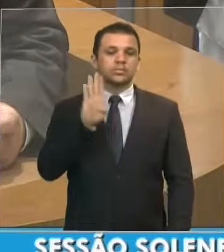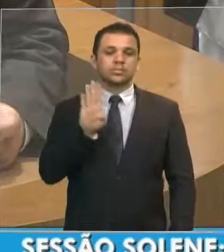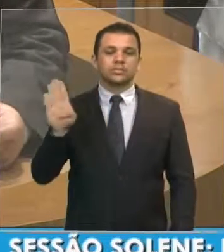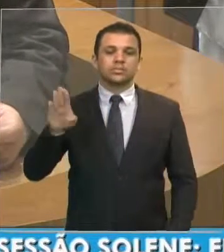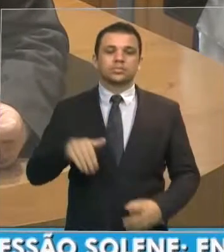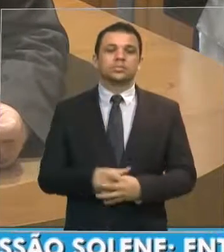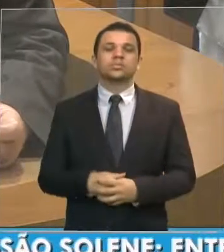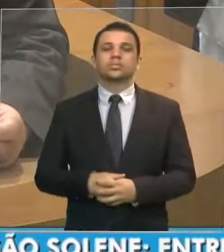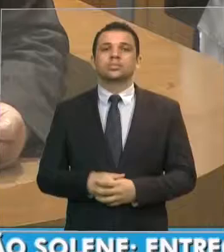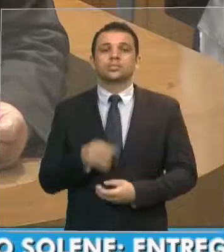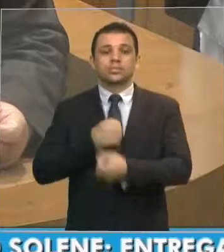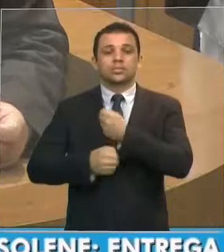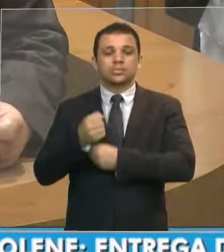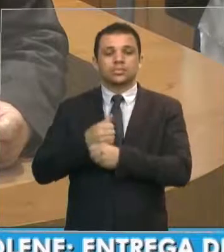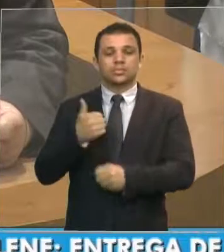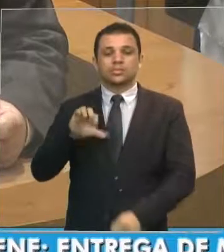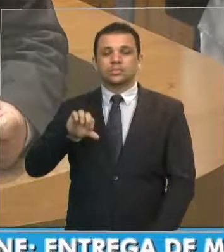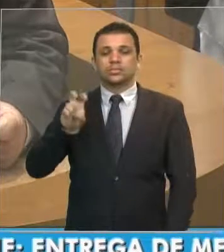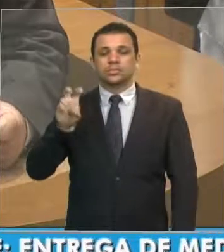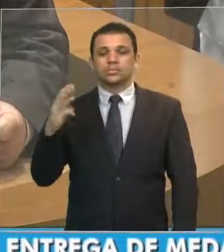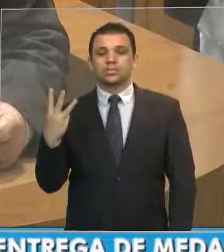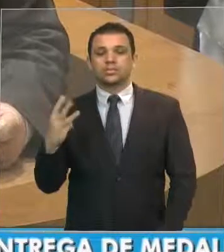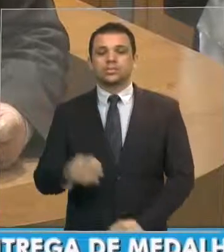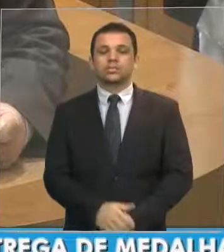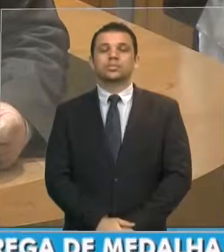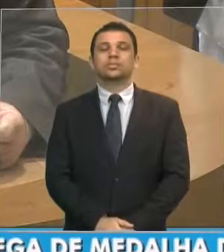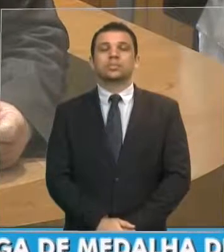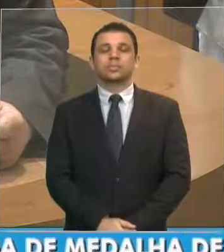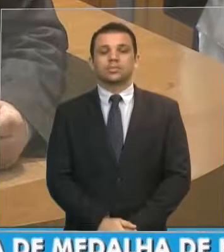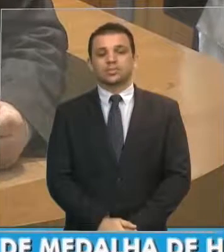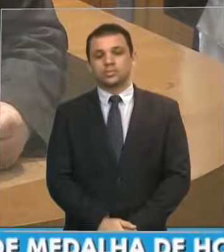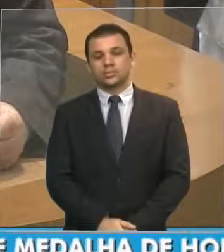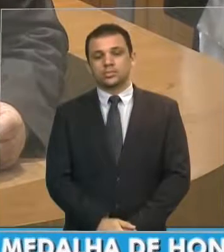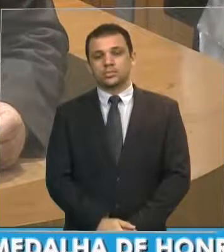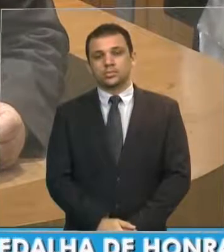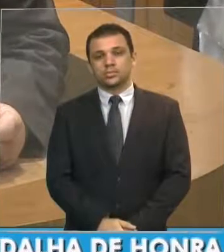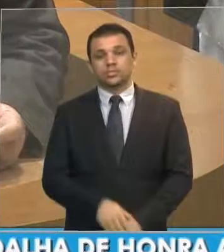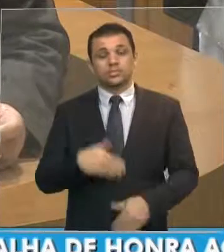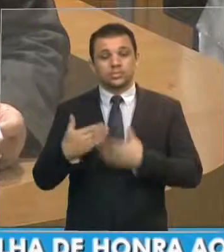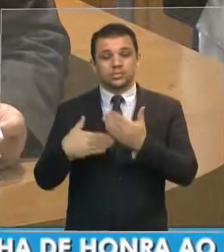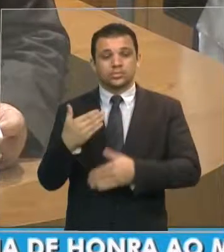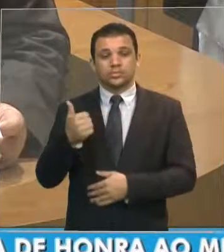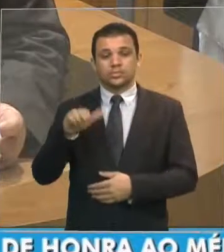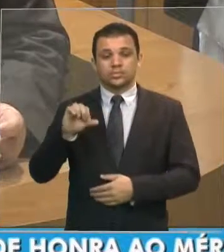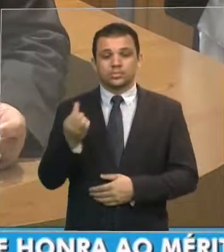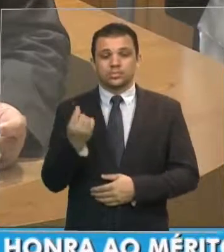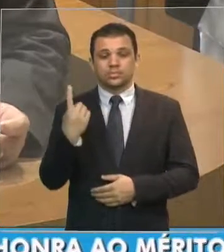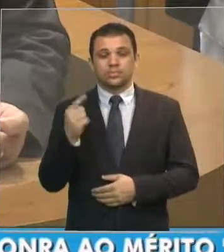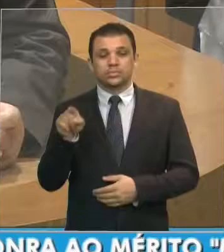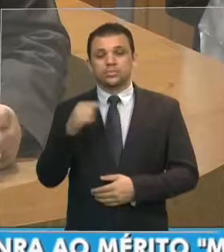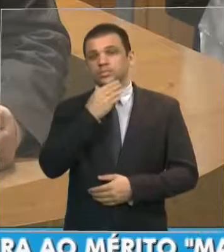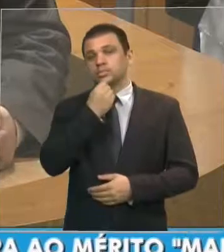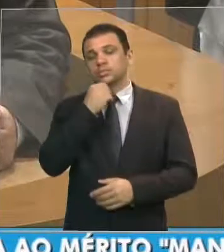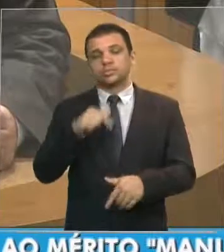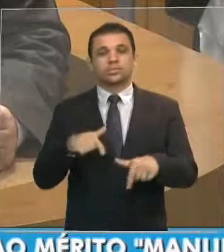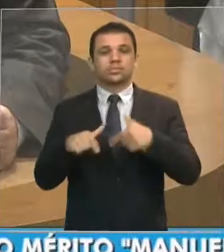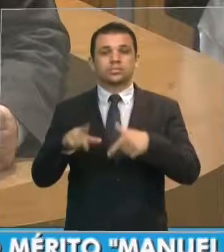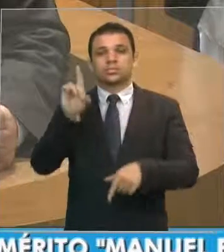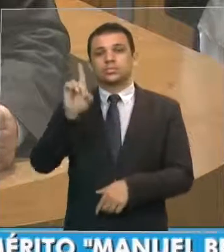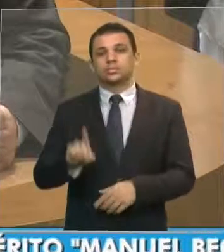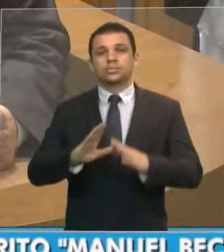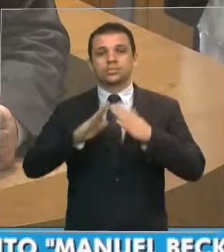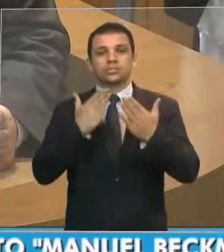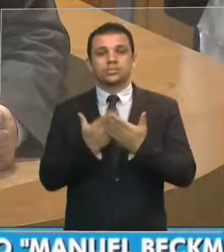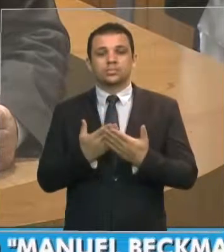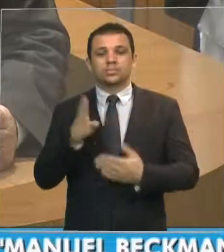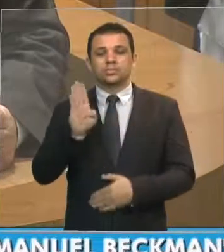no ano de 53. Em 1961, atuou como diretor do